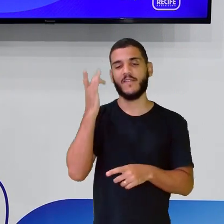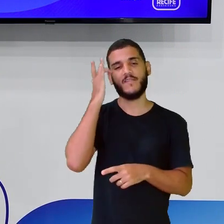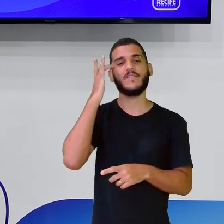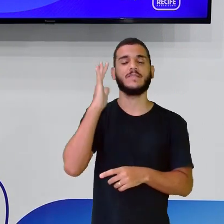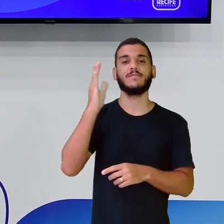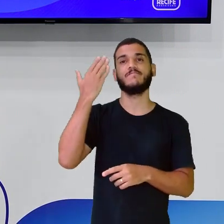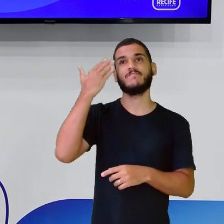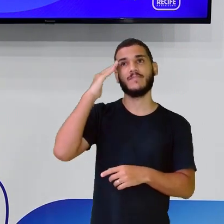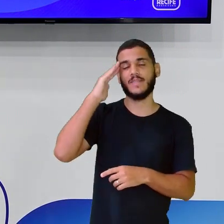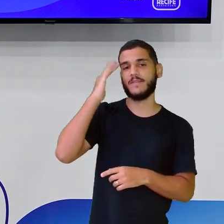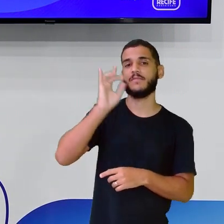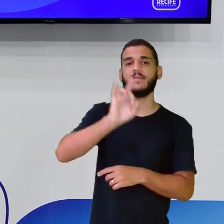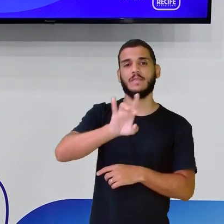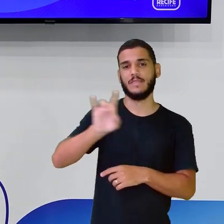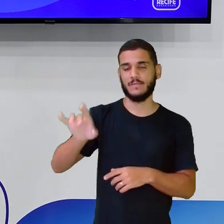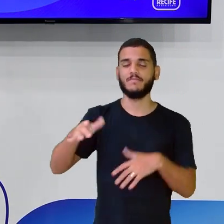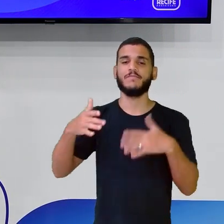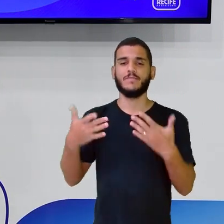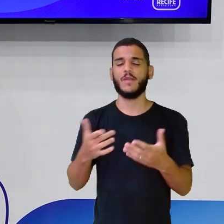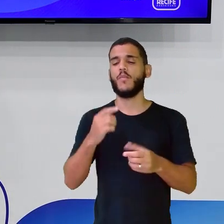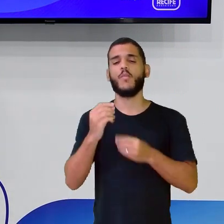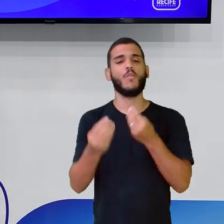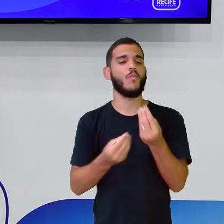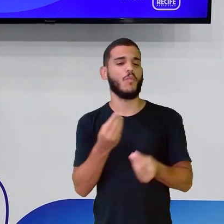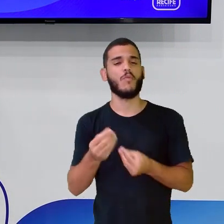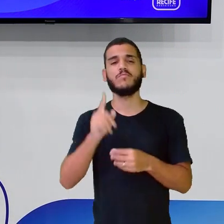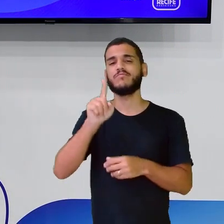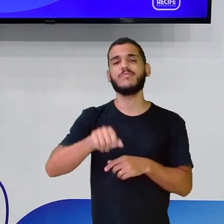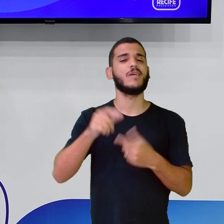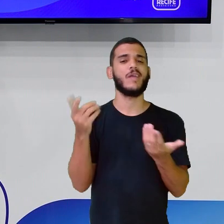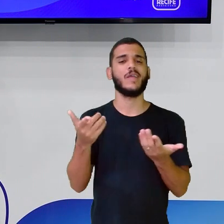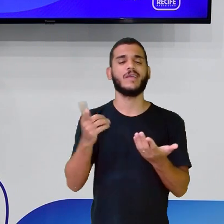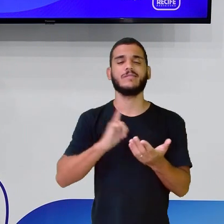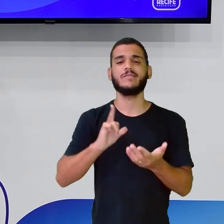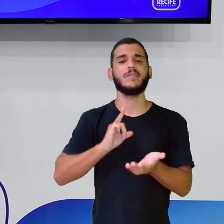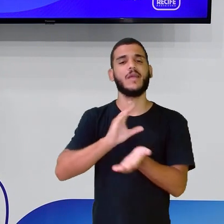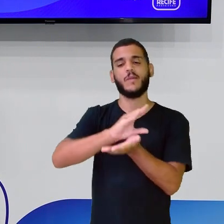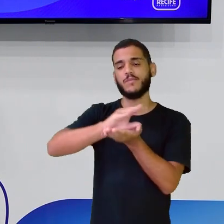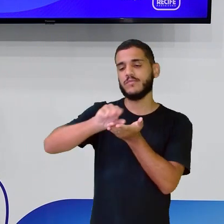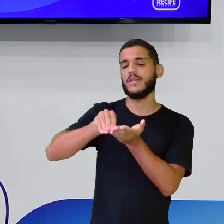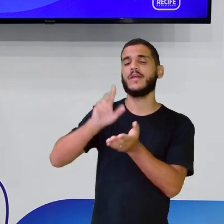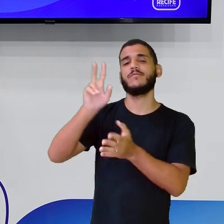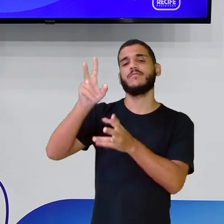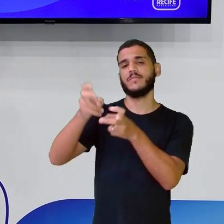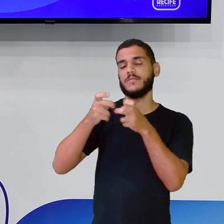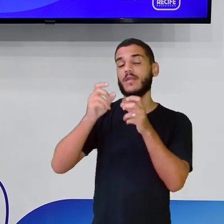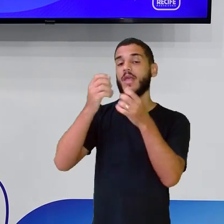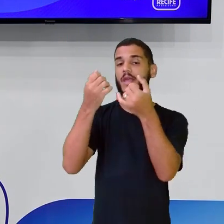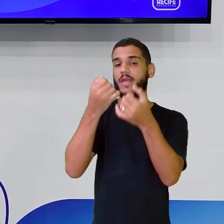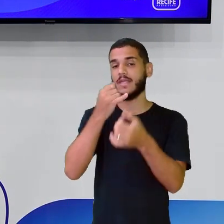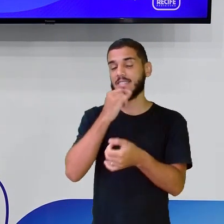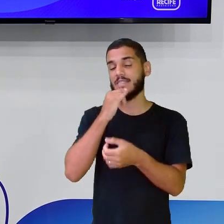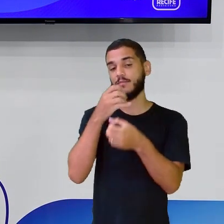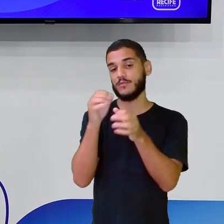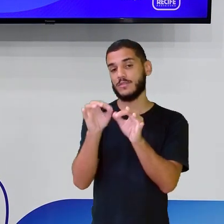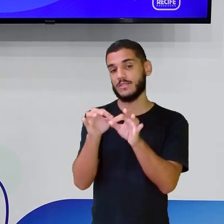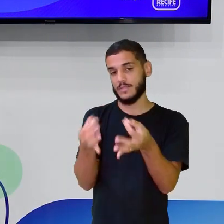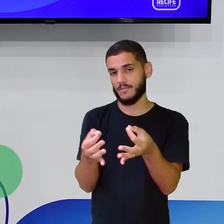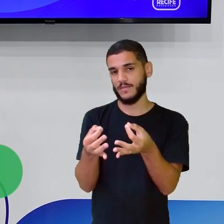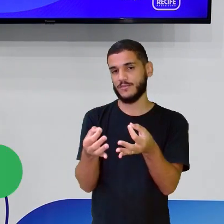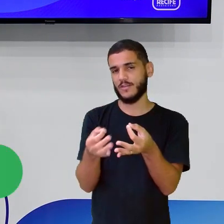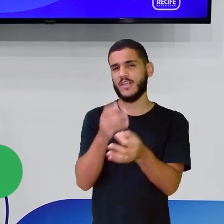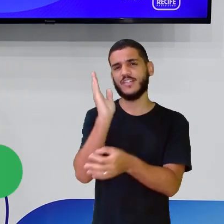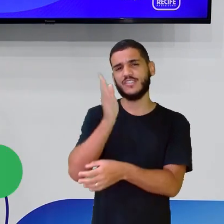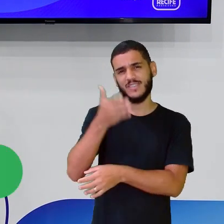facilitar o entendimento. E como é que funciona essa interpretação de dados, professora? Eu vou dar um exemplo simples. Vocês já ouviram falar